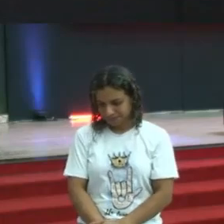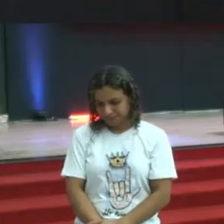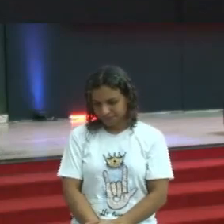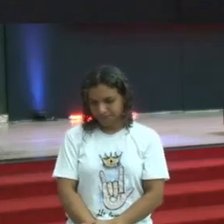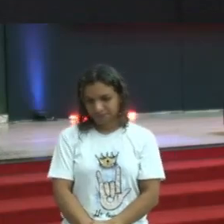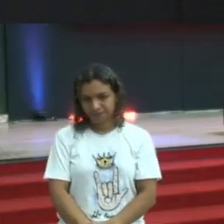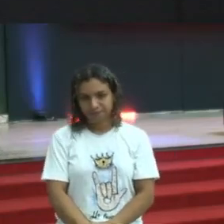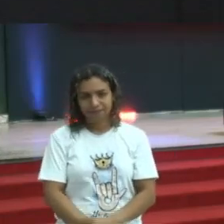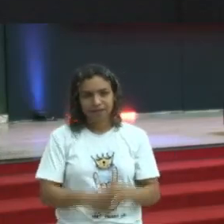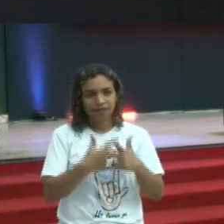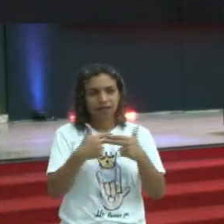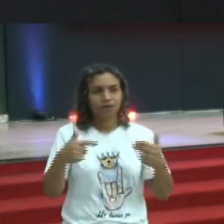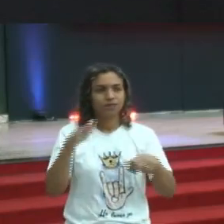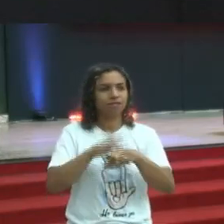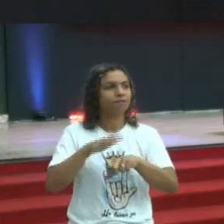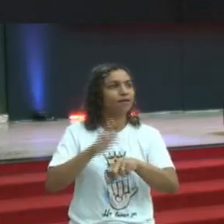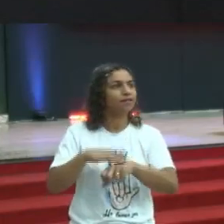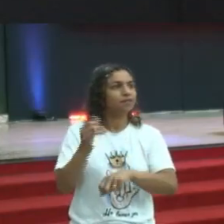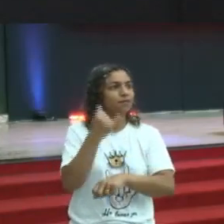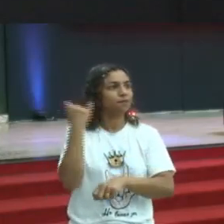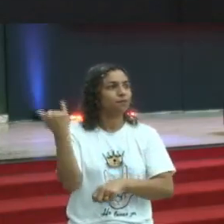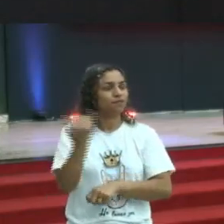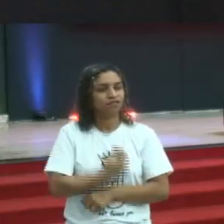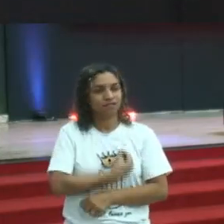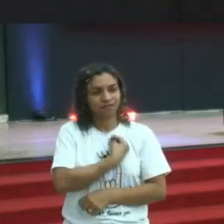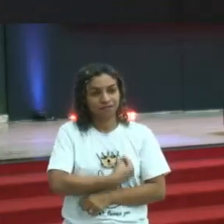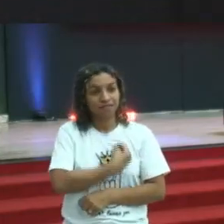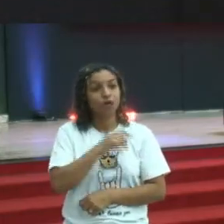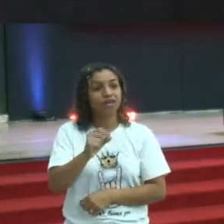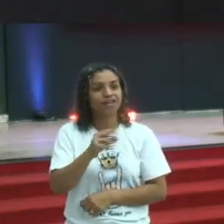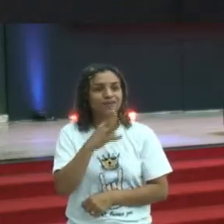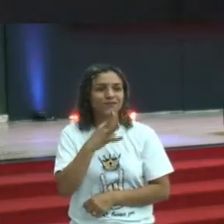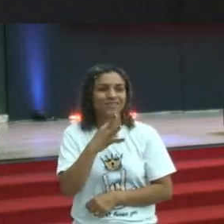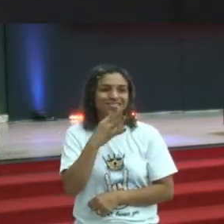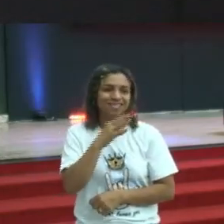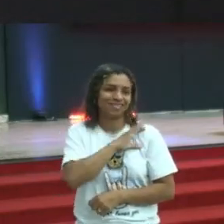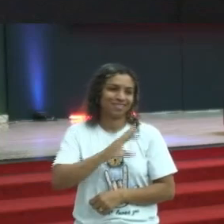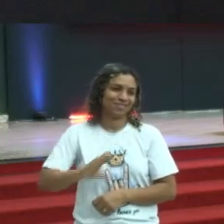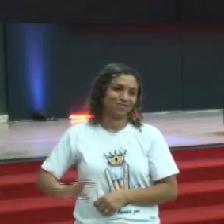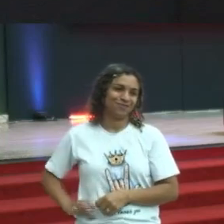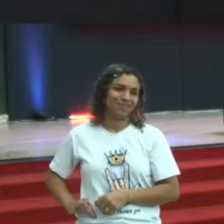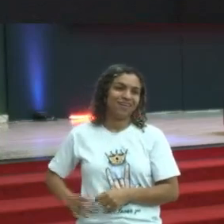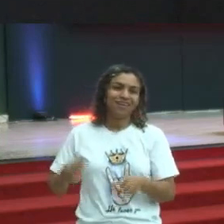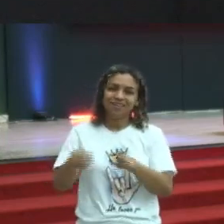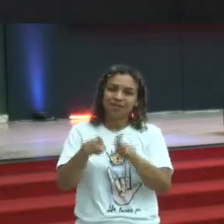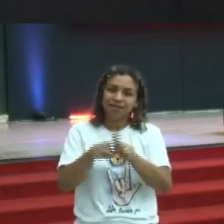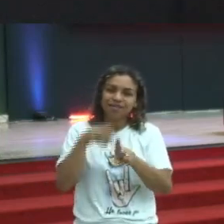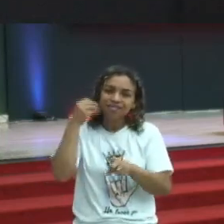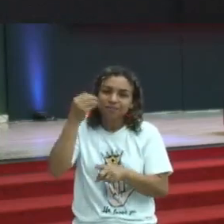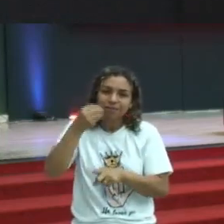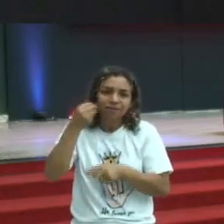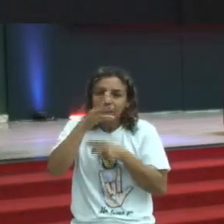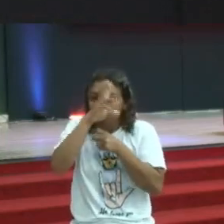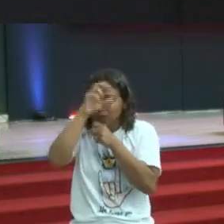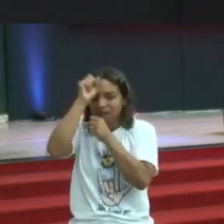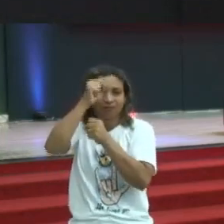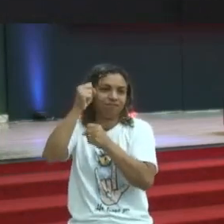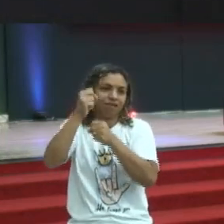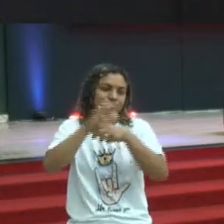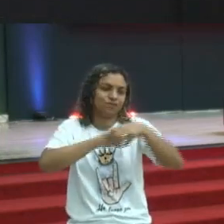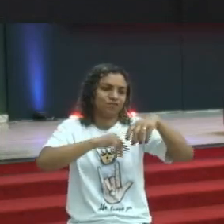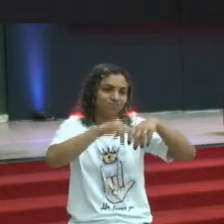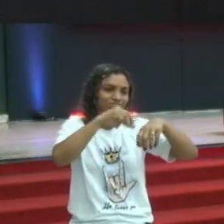A coisa mais importante na vida é conhecer Cristo e experimentar o poder da